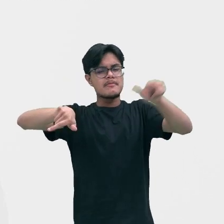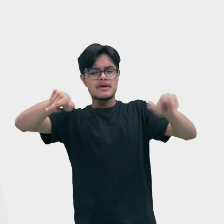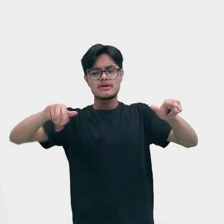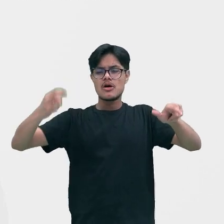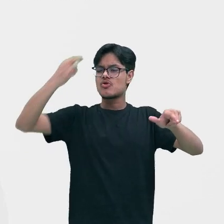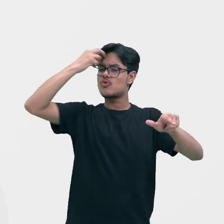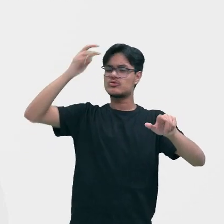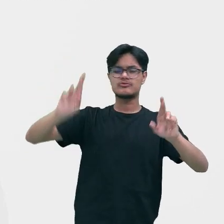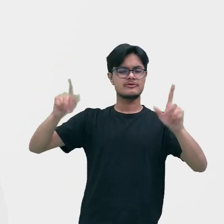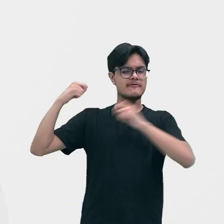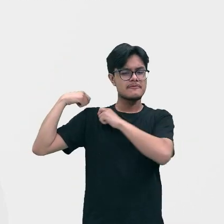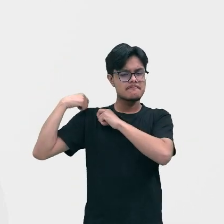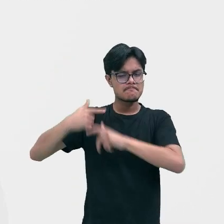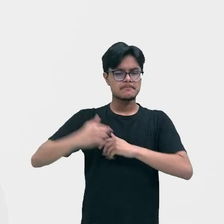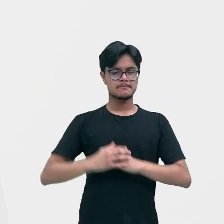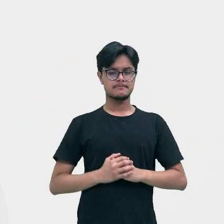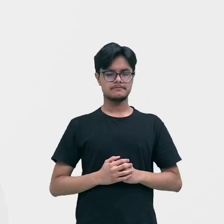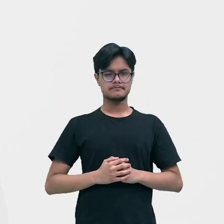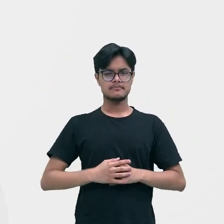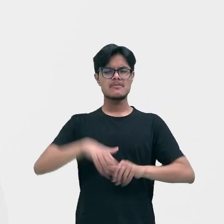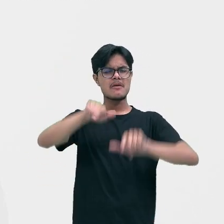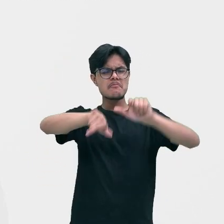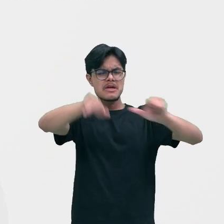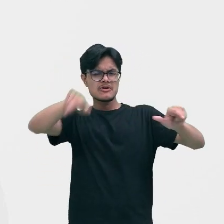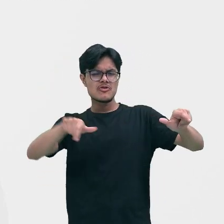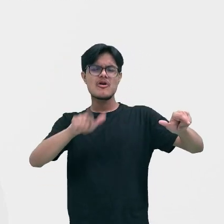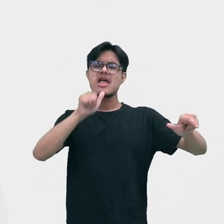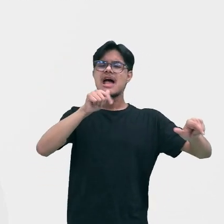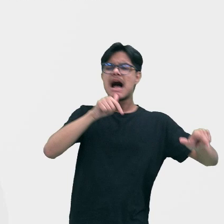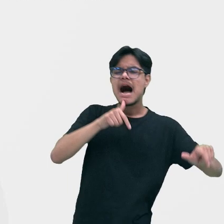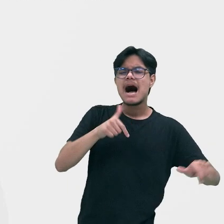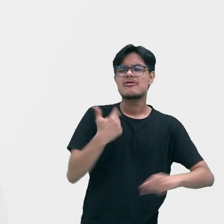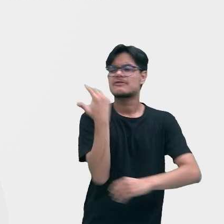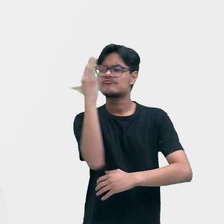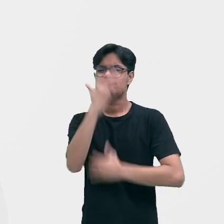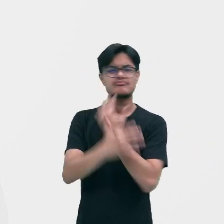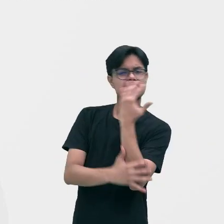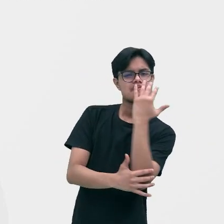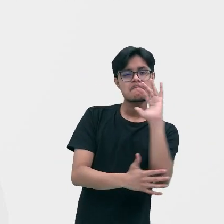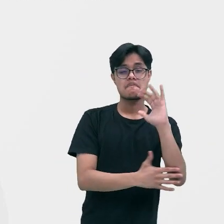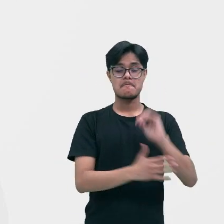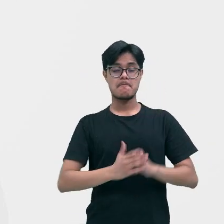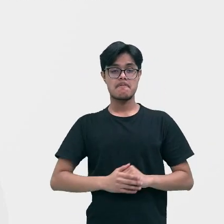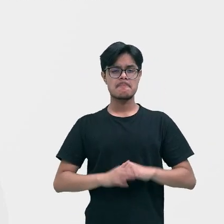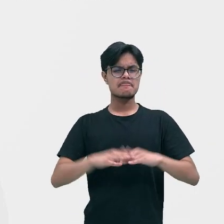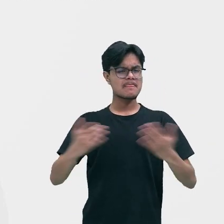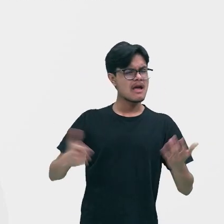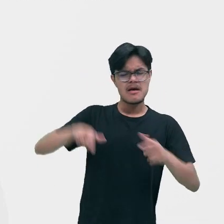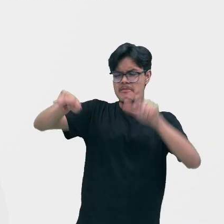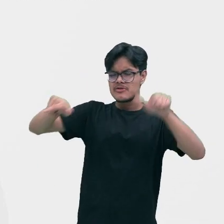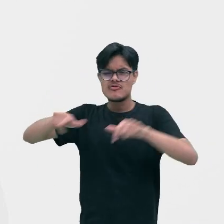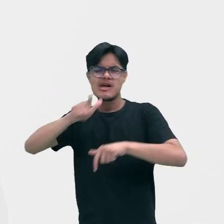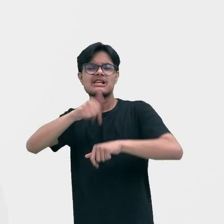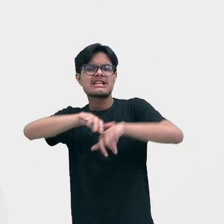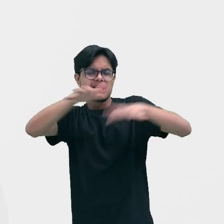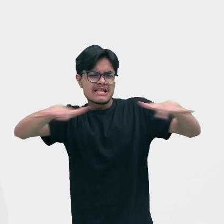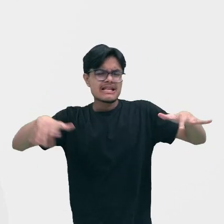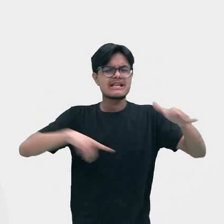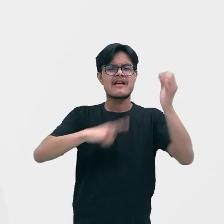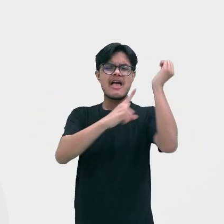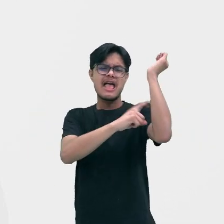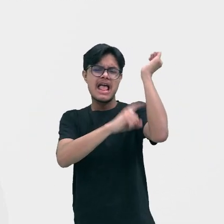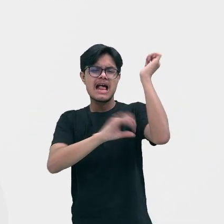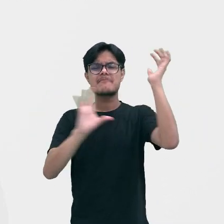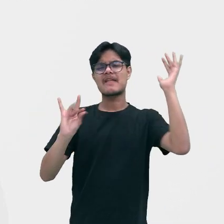culturas e tradições. Povos das águas, das florestas e dos campos amazônicos, ribeirinhos, extrativistas, seringueiros,